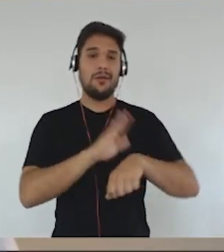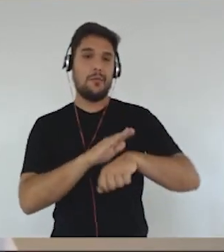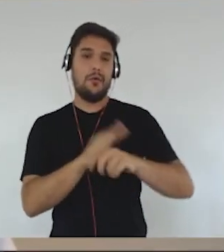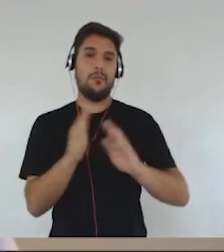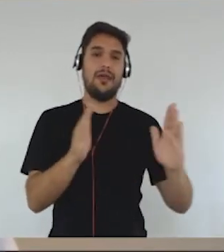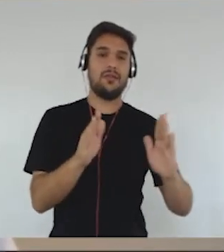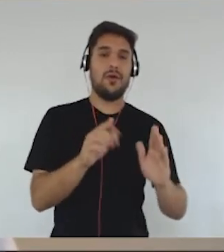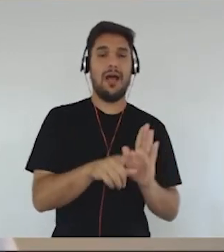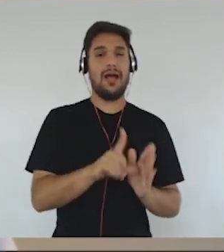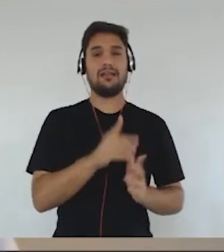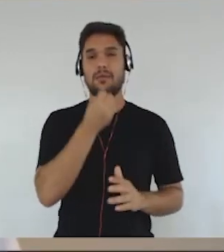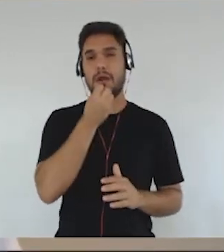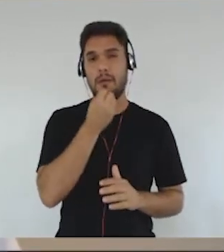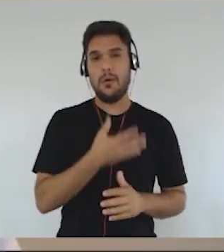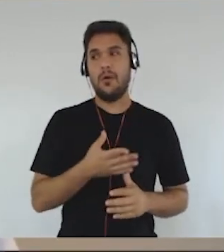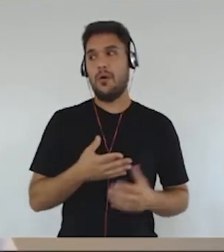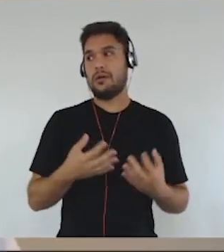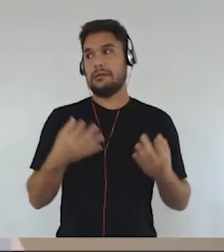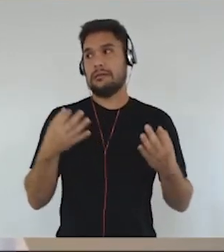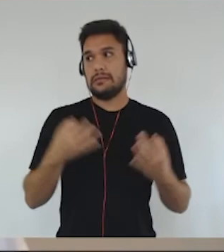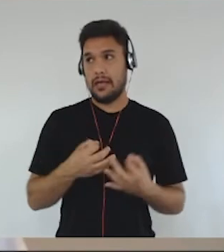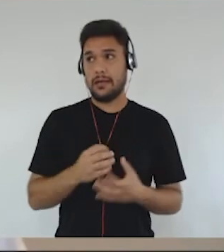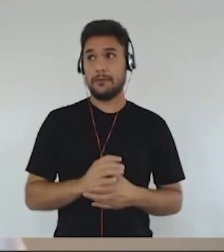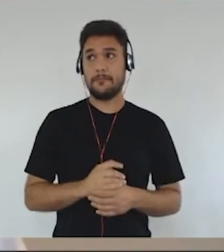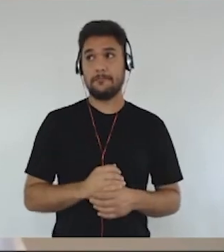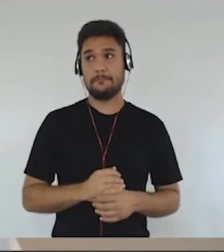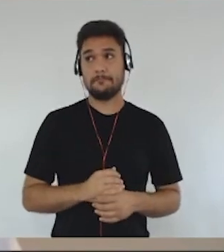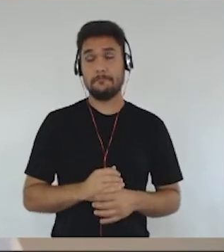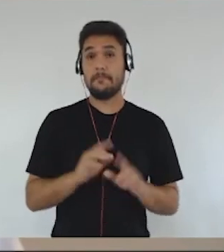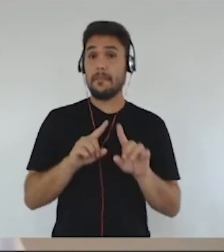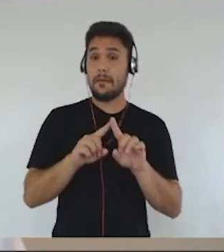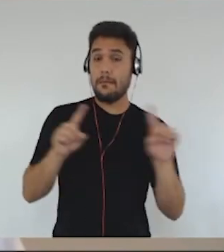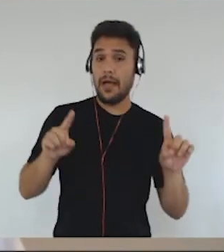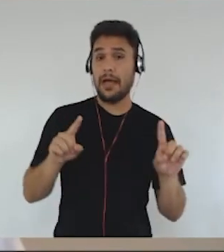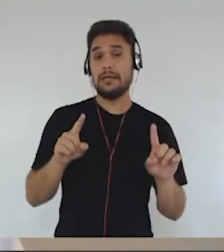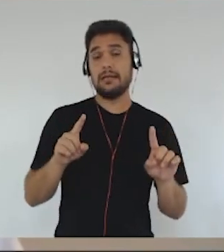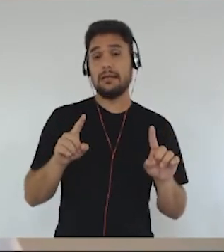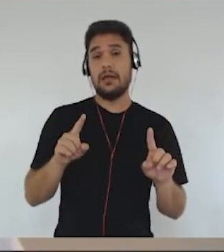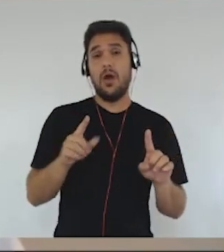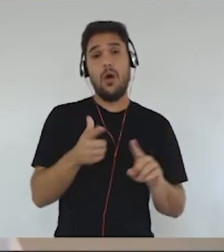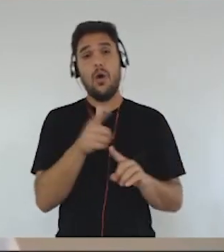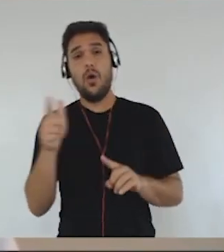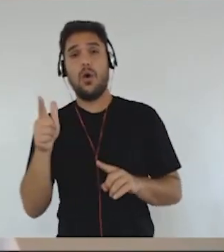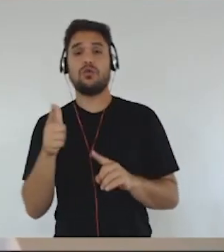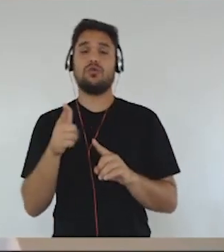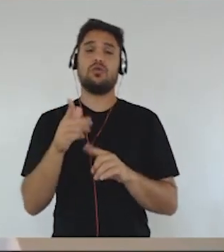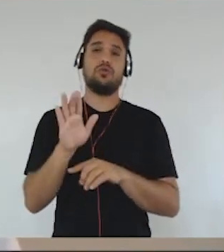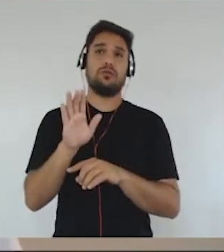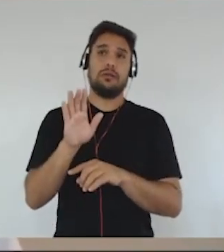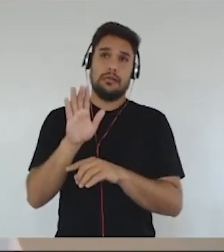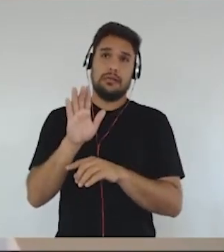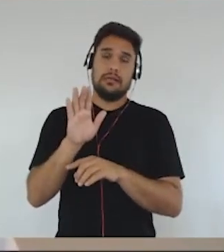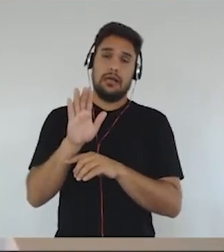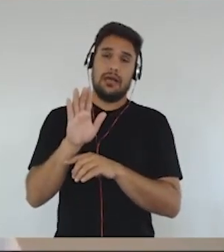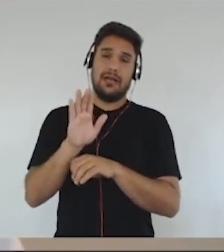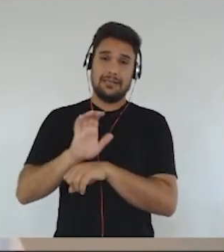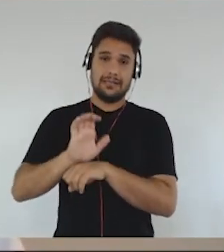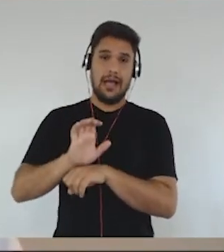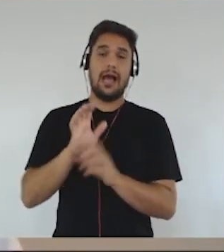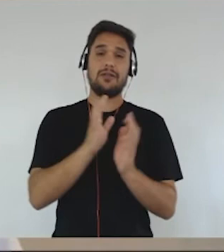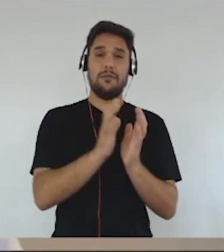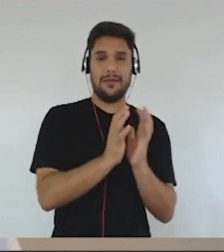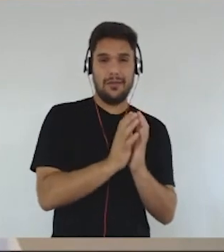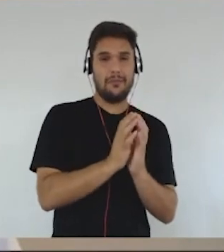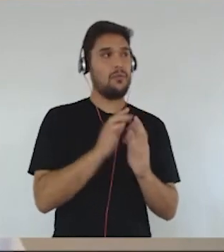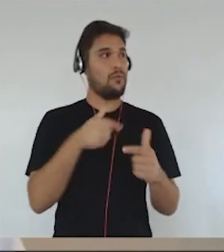melhores possíveis para a idealização do melhor, o que, obviamente, outros estados, como Pernambuco, nós tivemos oportunidade de